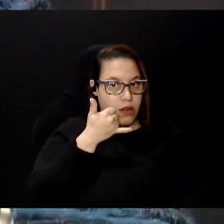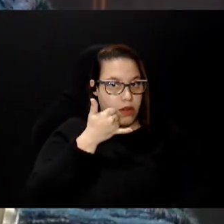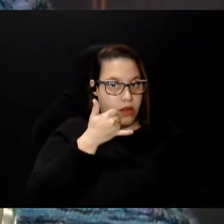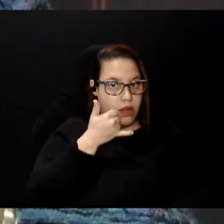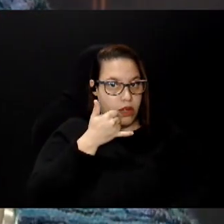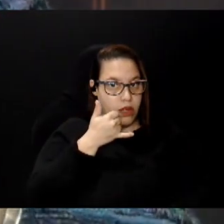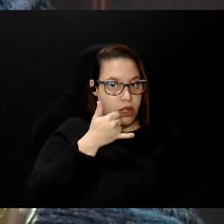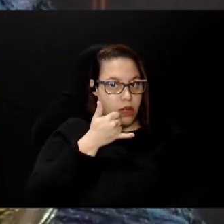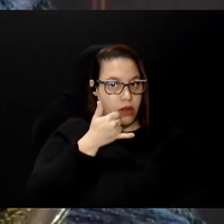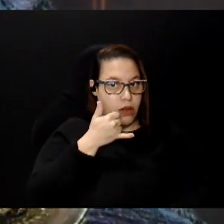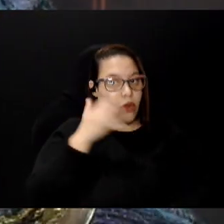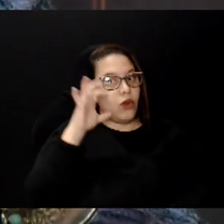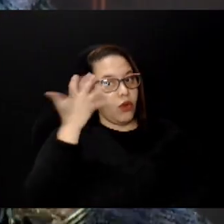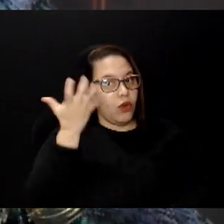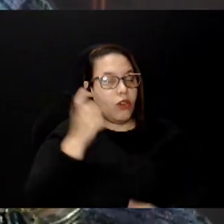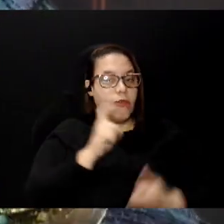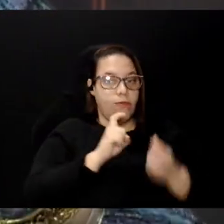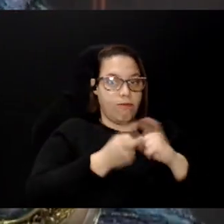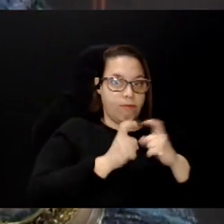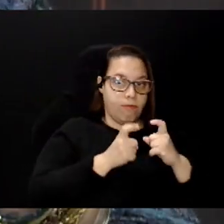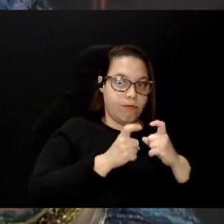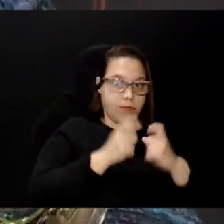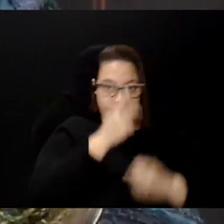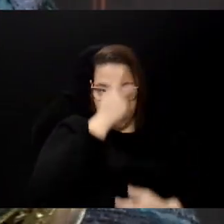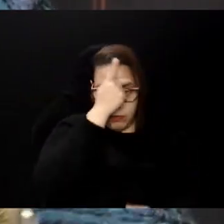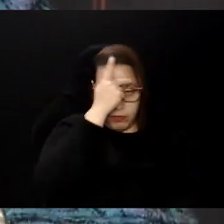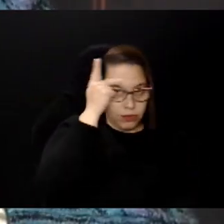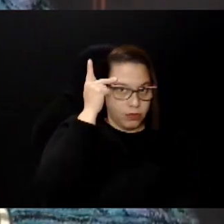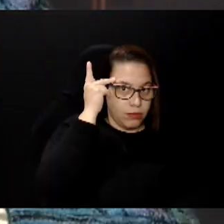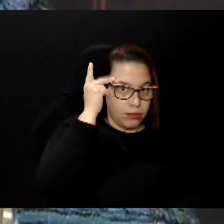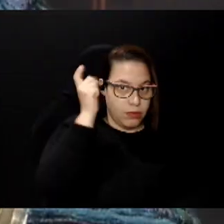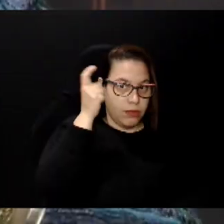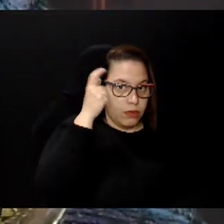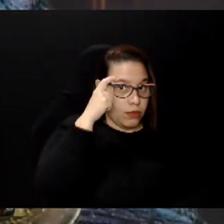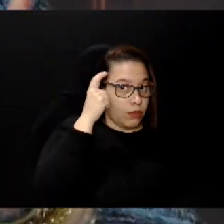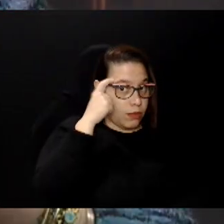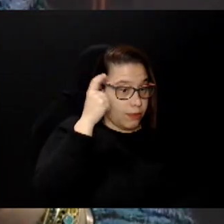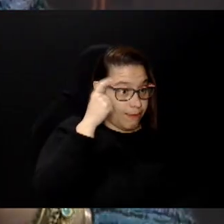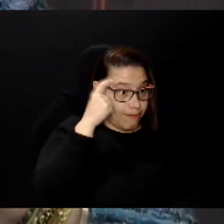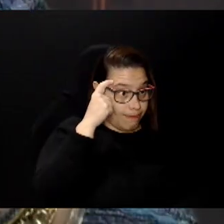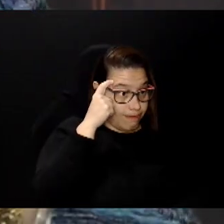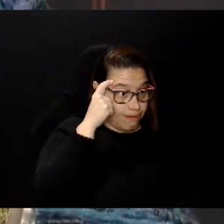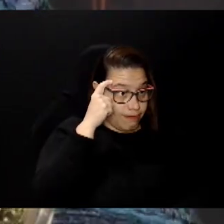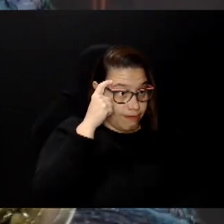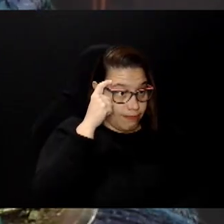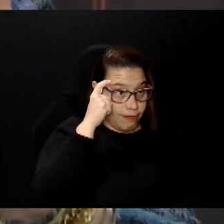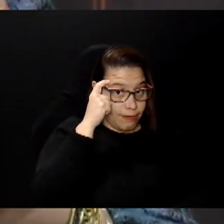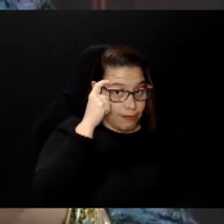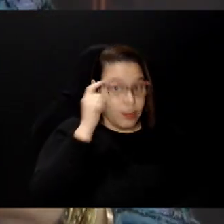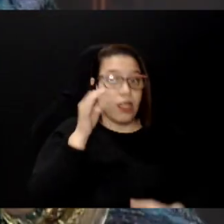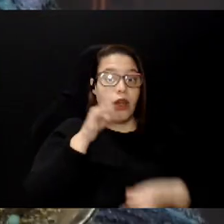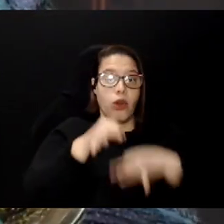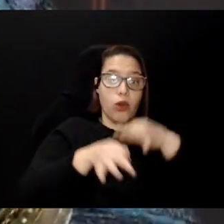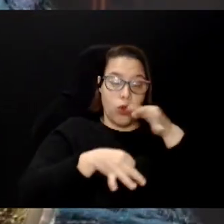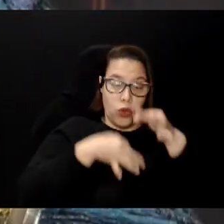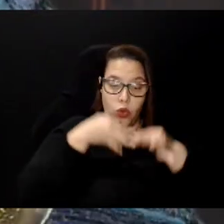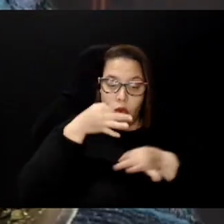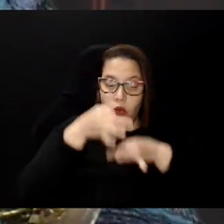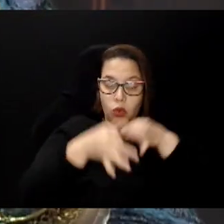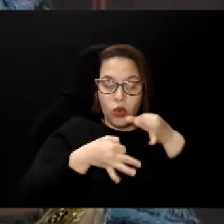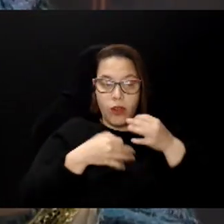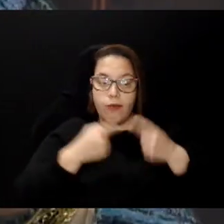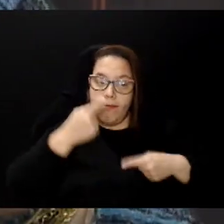nessa reunião? As pessoas vão ter que raciocinar. Perfeito. As pessoas vão ter que argumentar, conflitar, o que